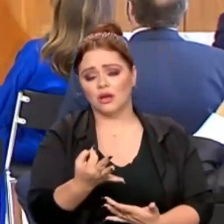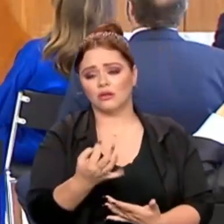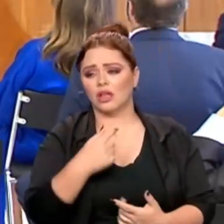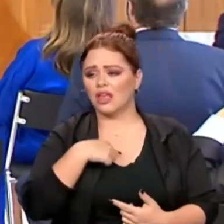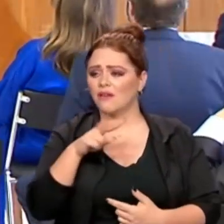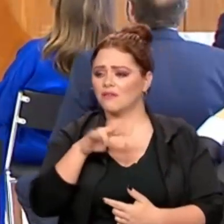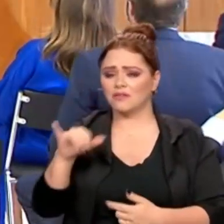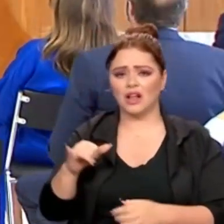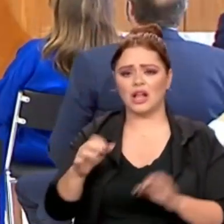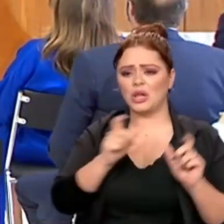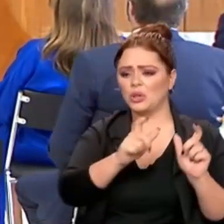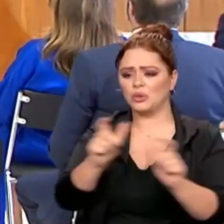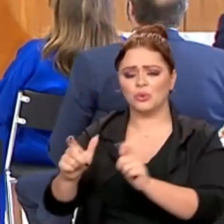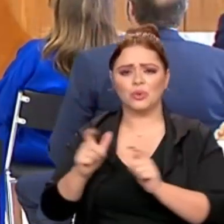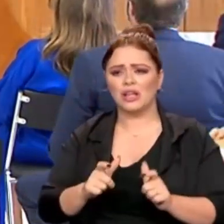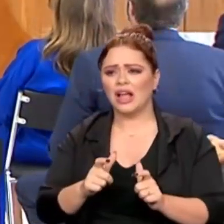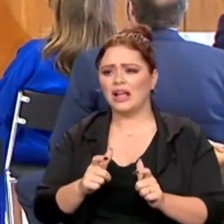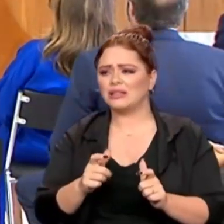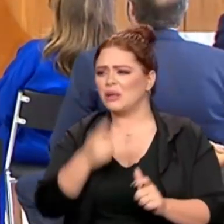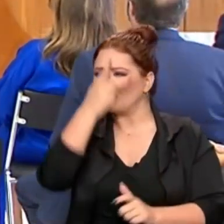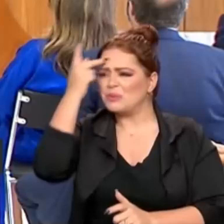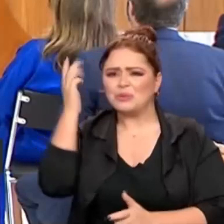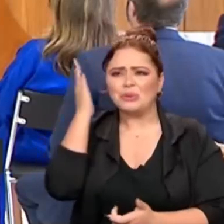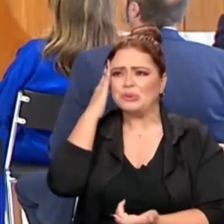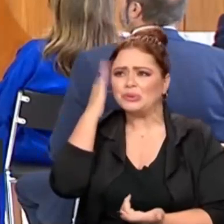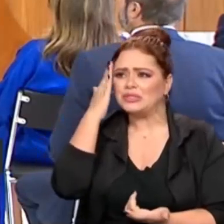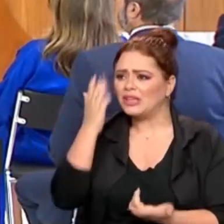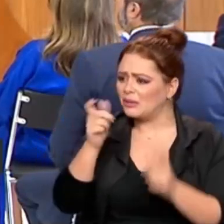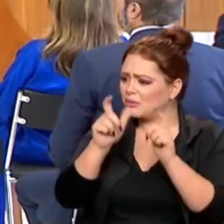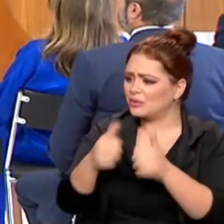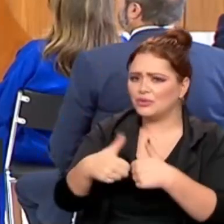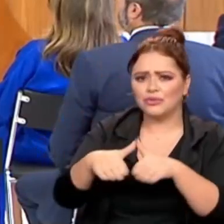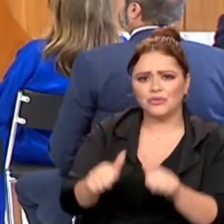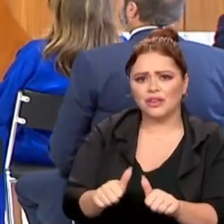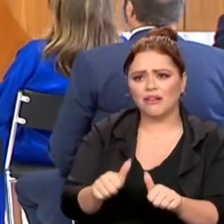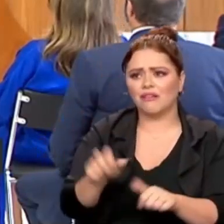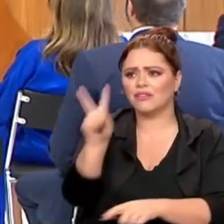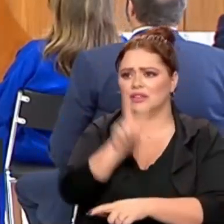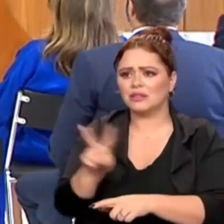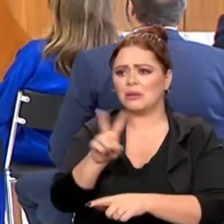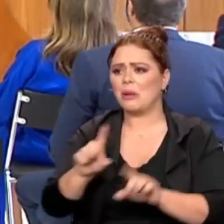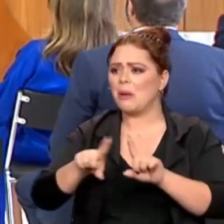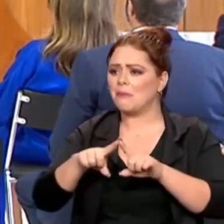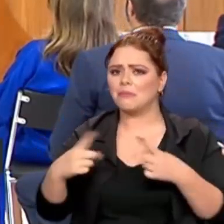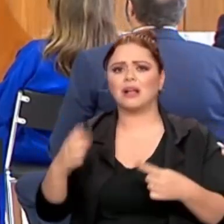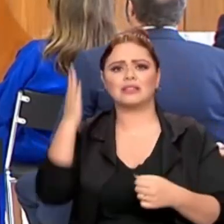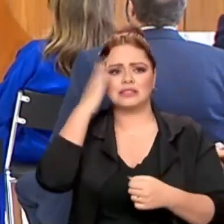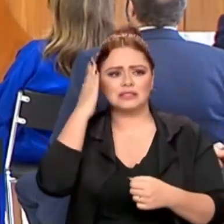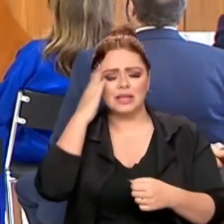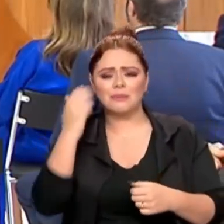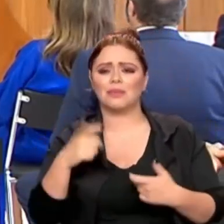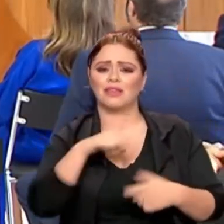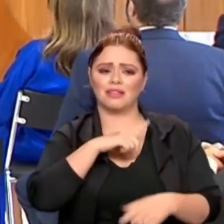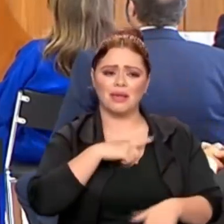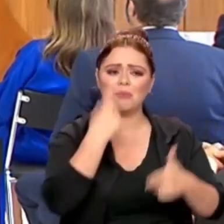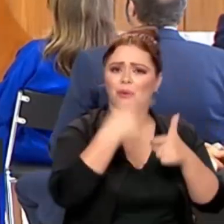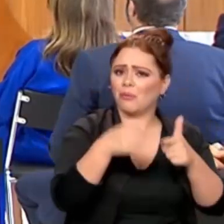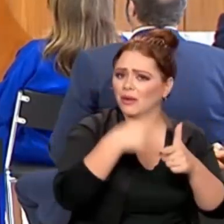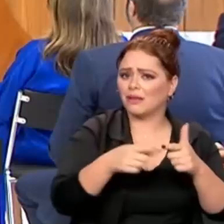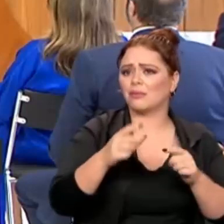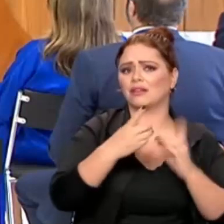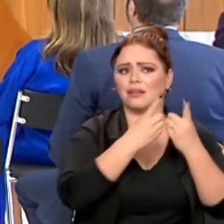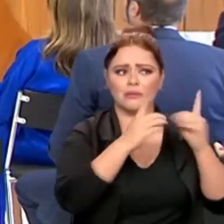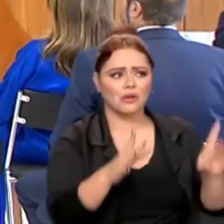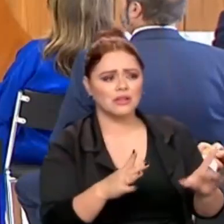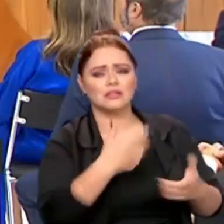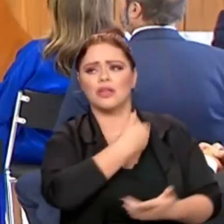que as pessoas nem sabem onde fica a Venezuela, mas sabem que a Venezuela tem problema da democracia, que o governo não tem das quantas.